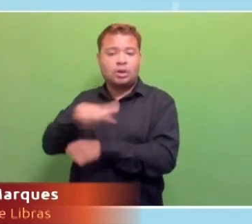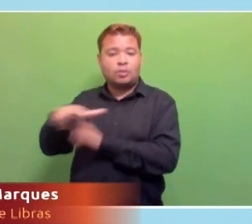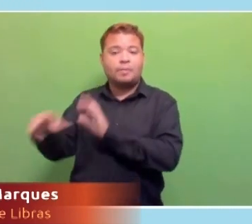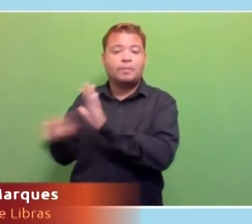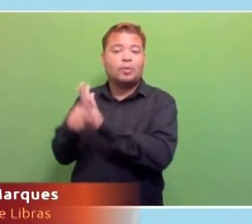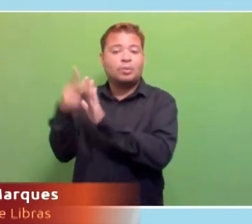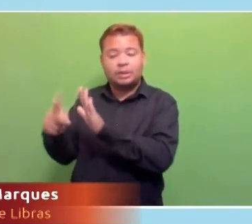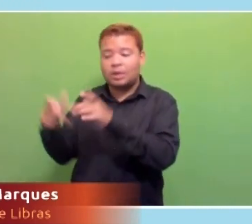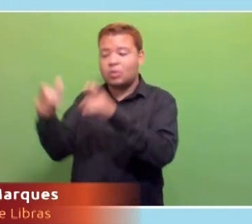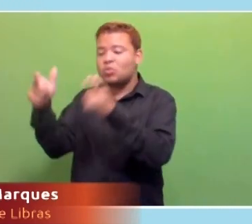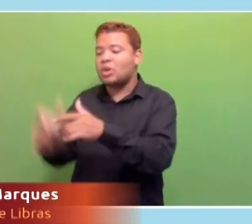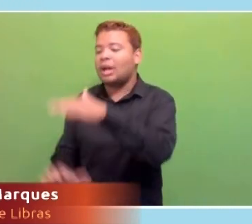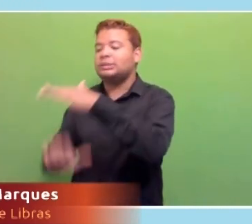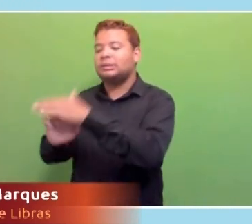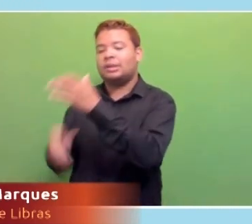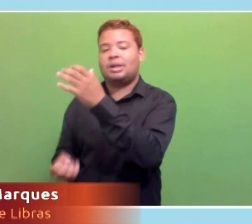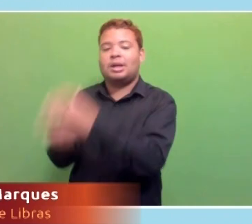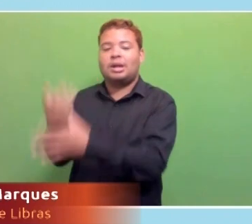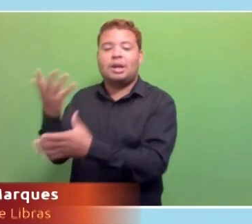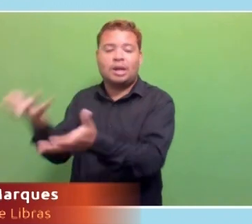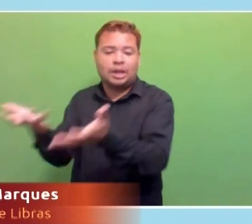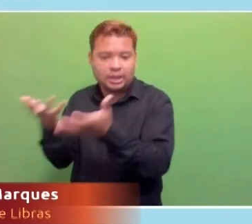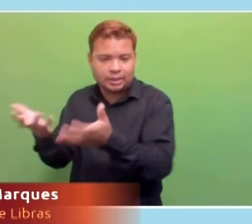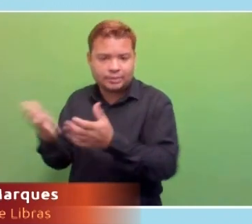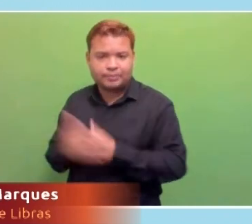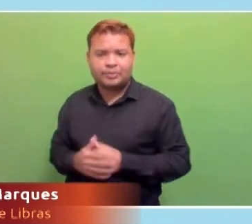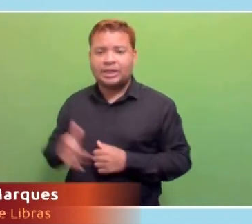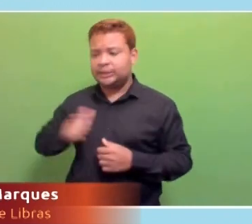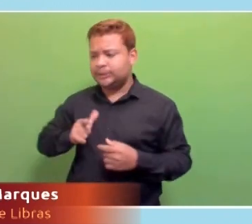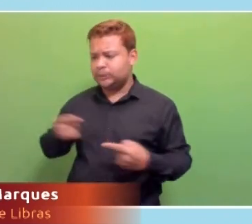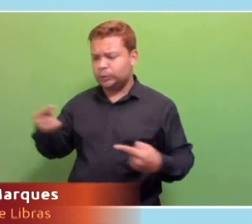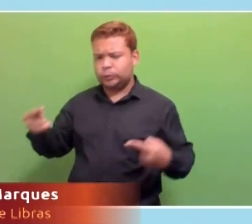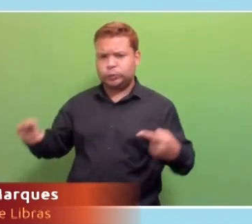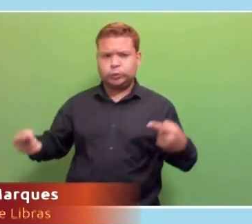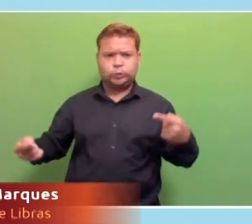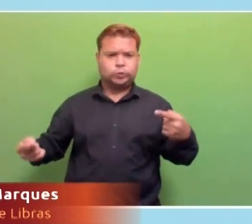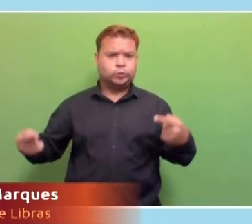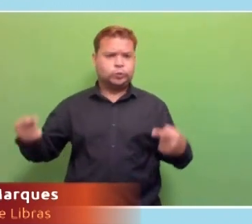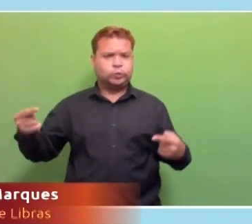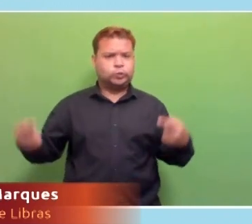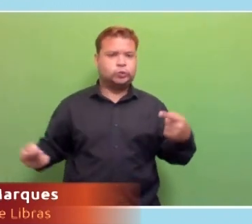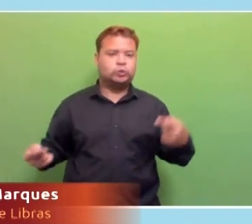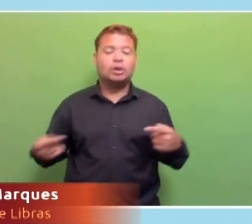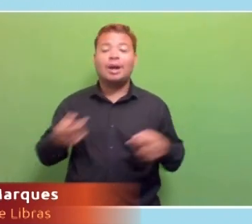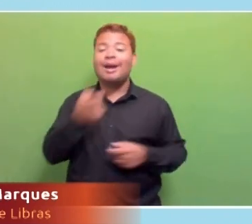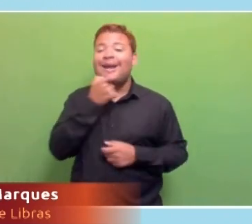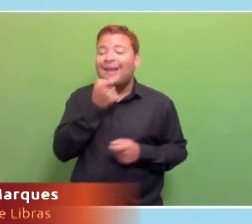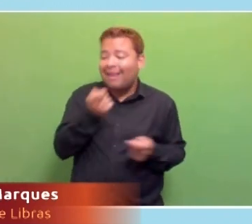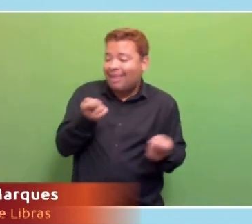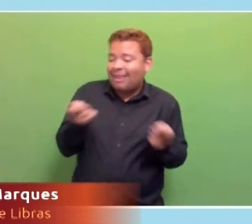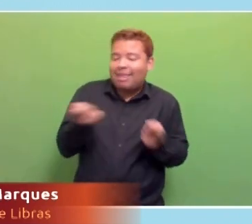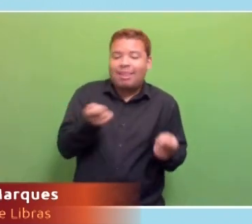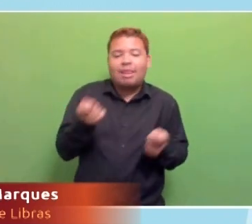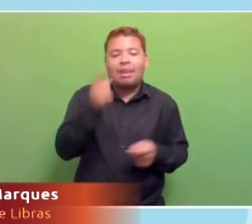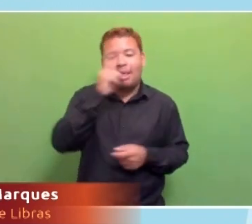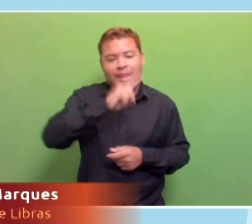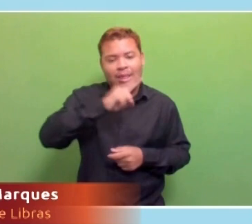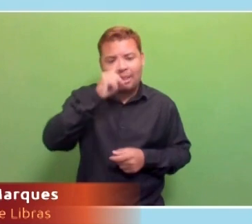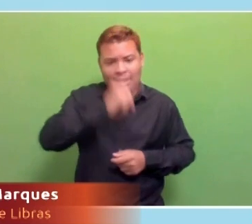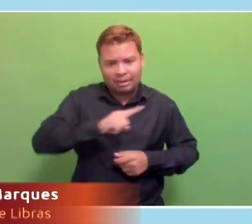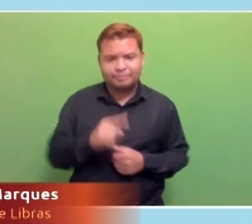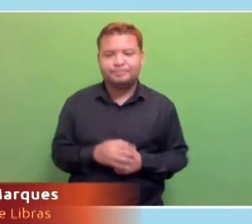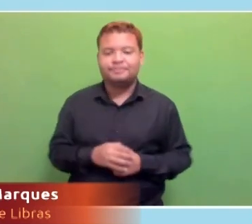Então, começou a surgir uma tensão que foi mal administrada pelo governo britânico. Logo depois da Segunda Guerra Mundial,